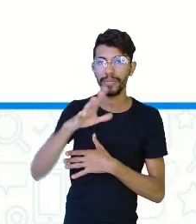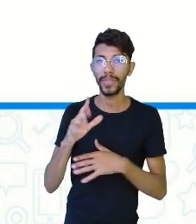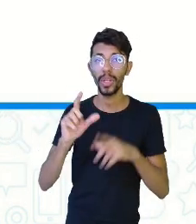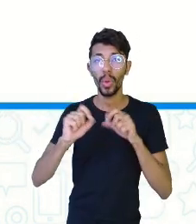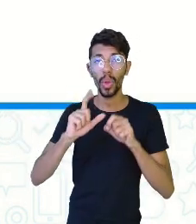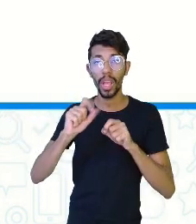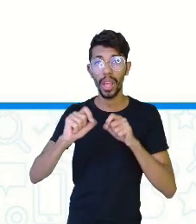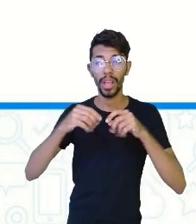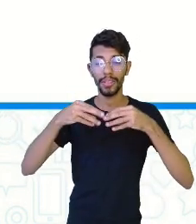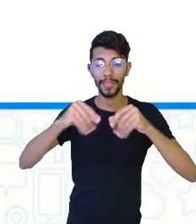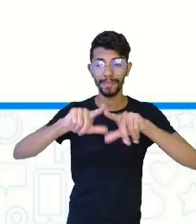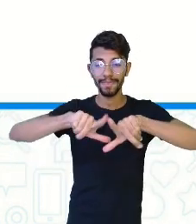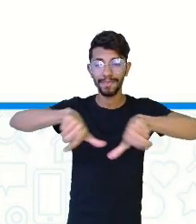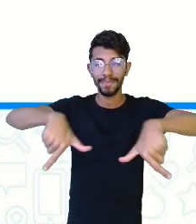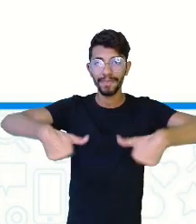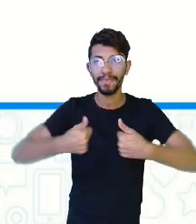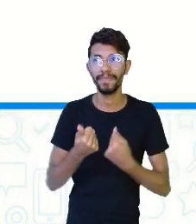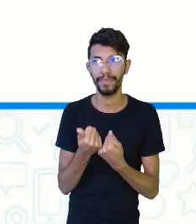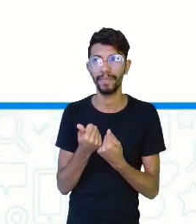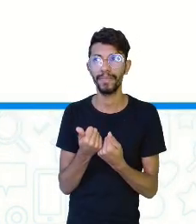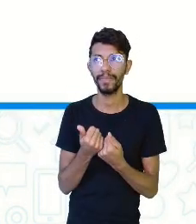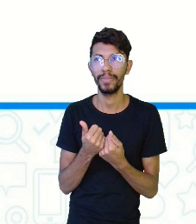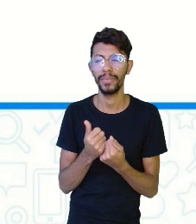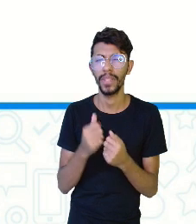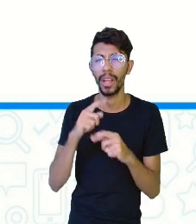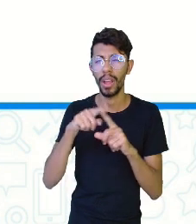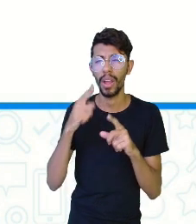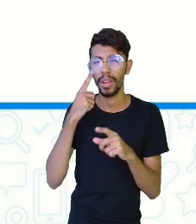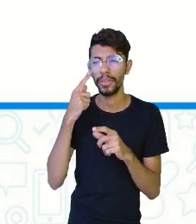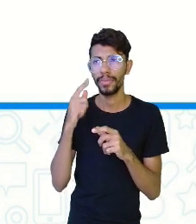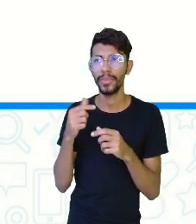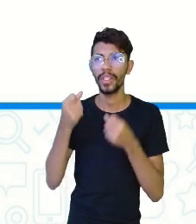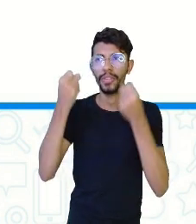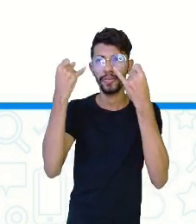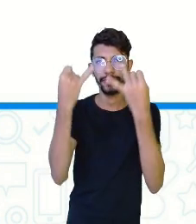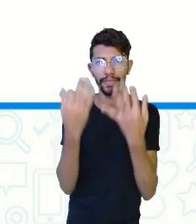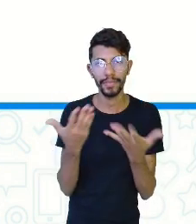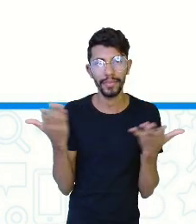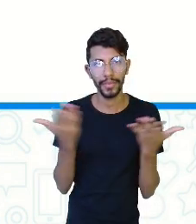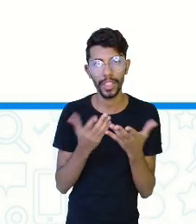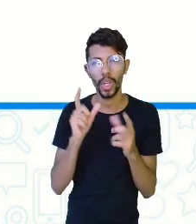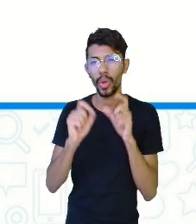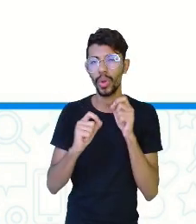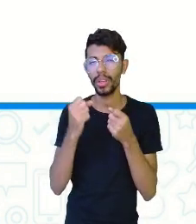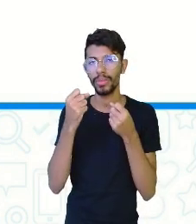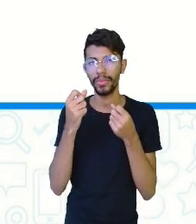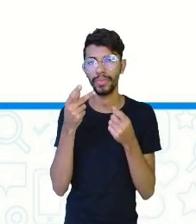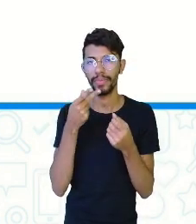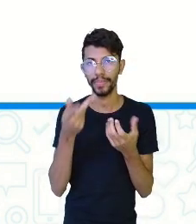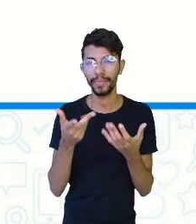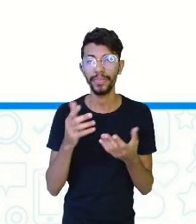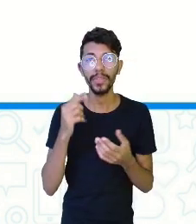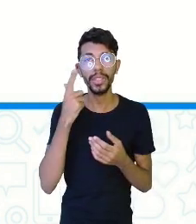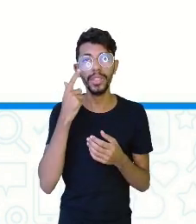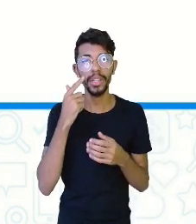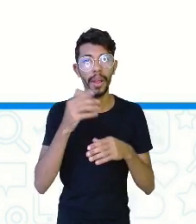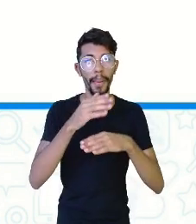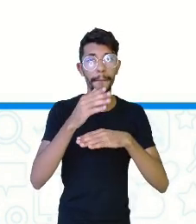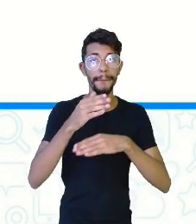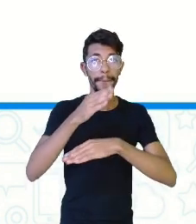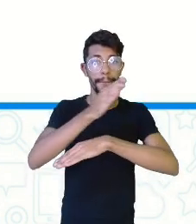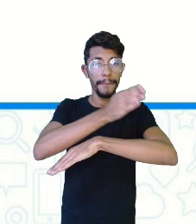interior nordestino. Antes de eu ler esse próximo slide, eu vou te explicar o que foi que eu acabei de falar. Os planaltos são regiões